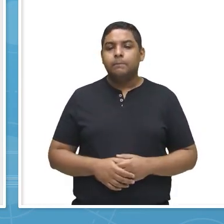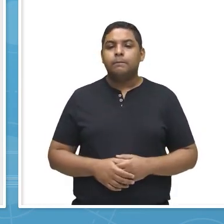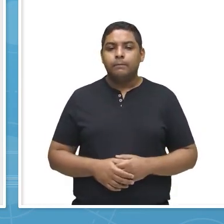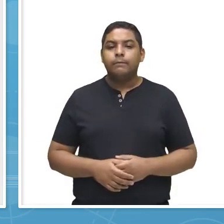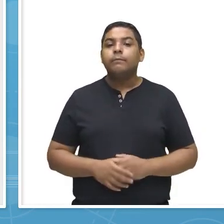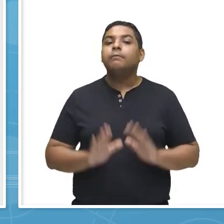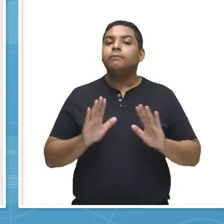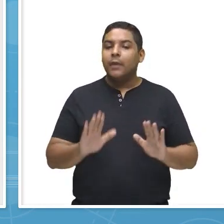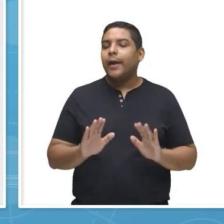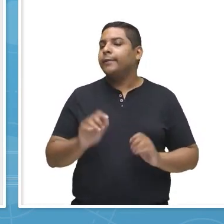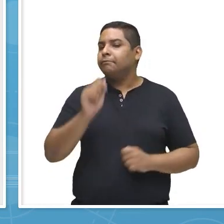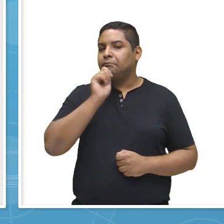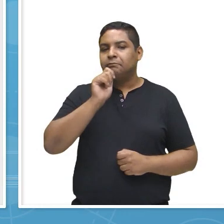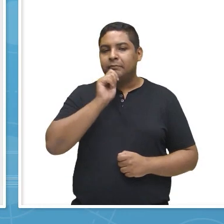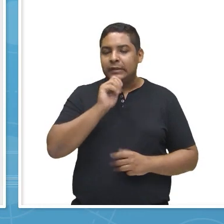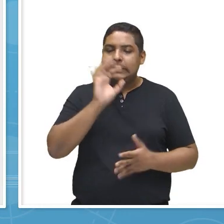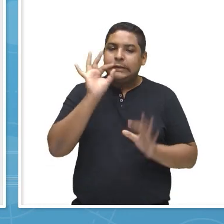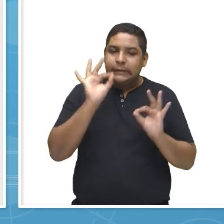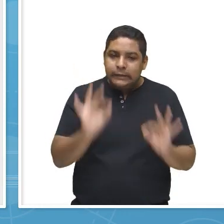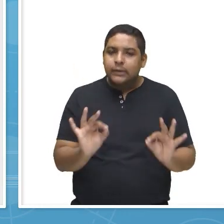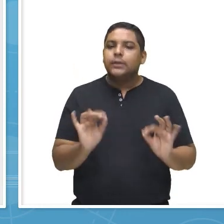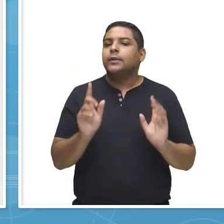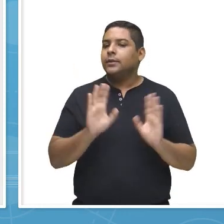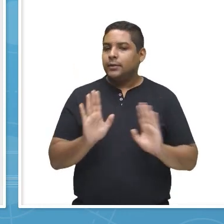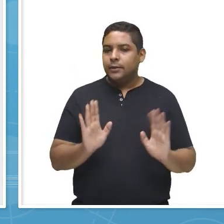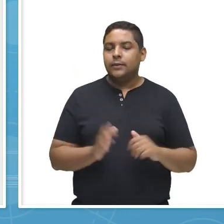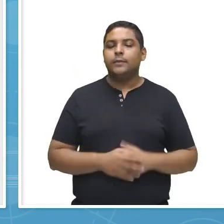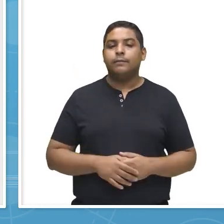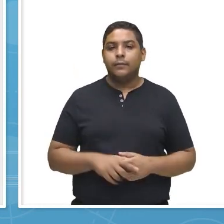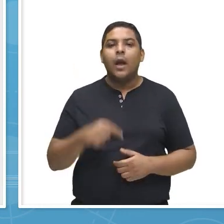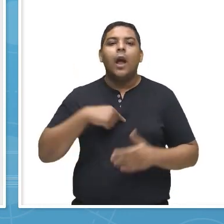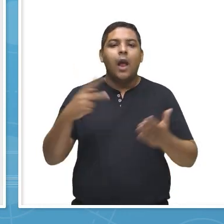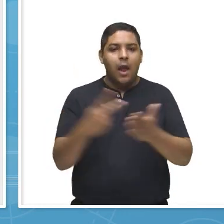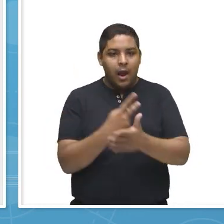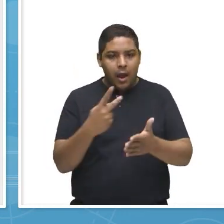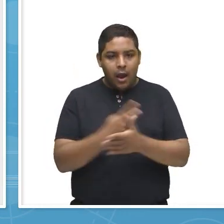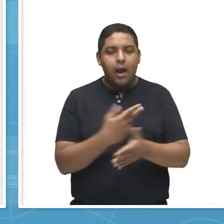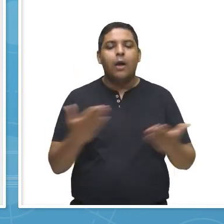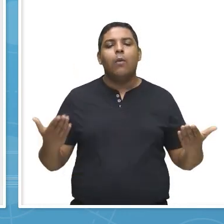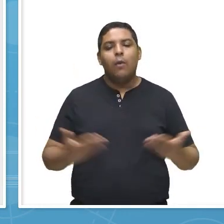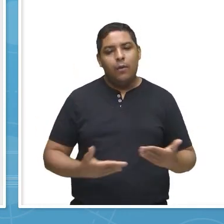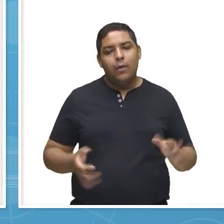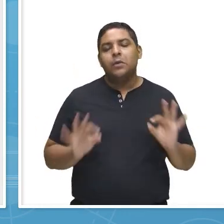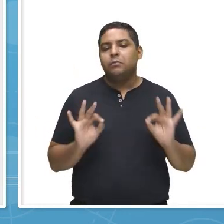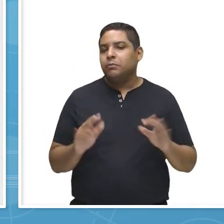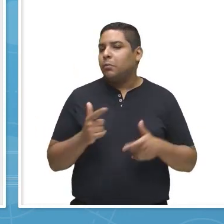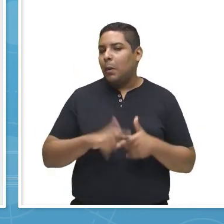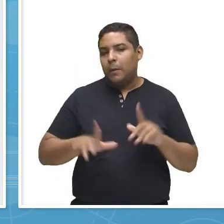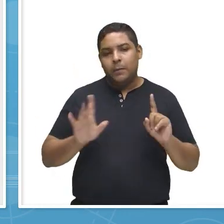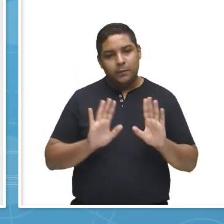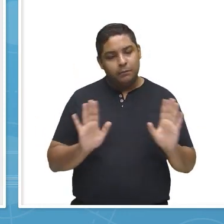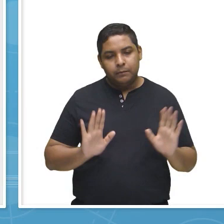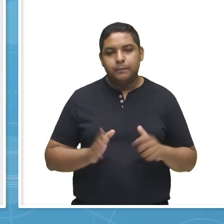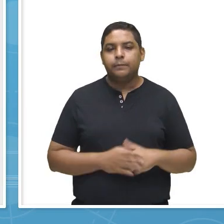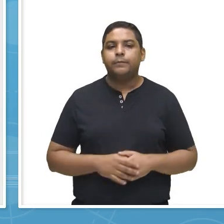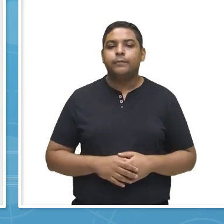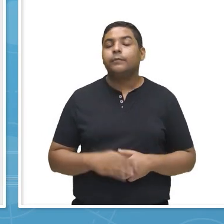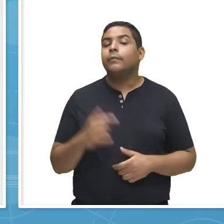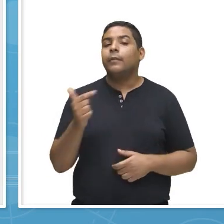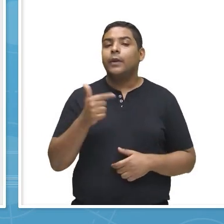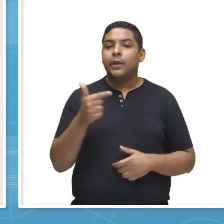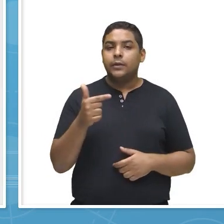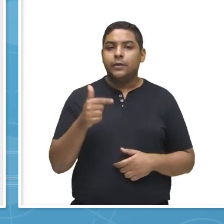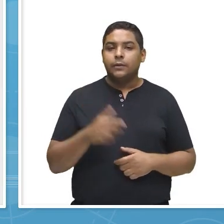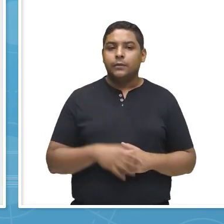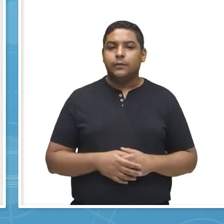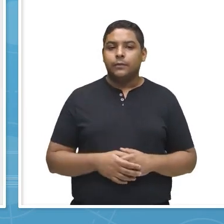foi exatamente, tá? Mas não tem problema, a hora de errar é agora. Então, olha só, sobre essa segunda questão, nós temos aqui